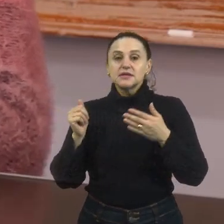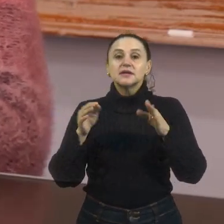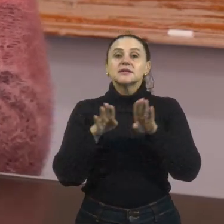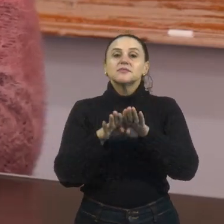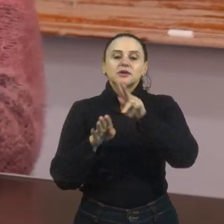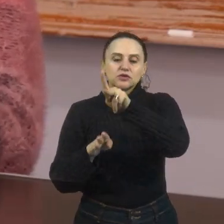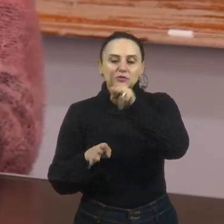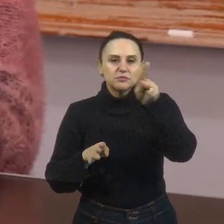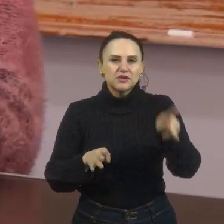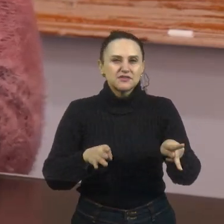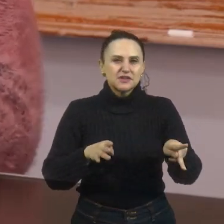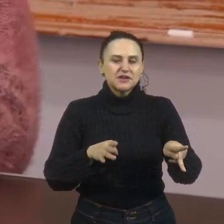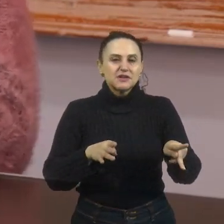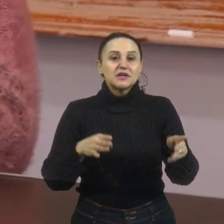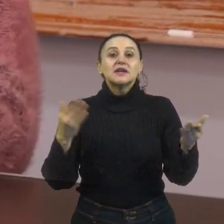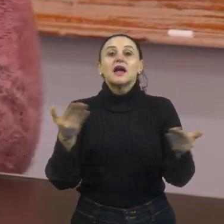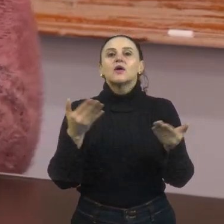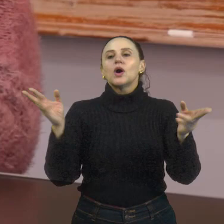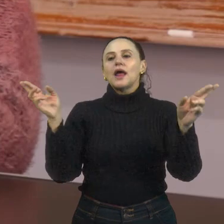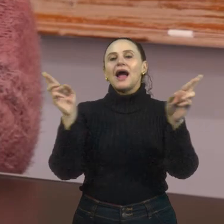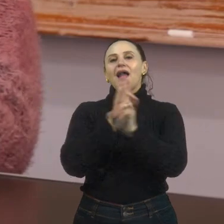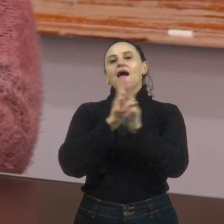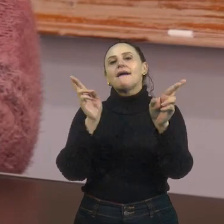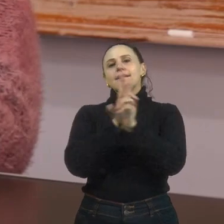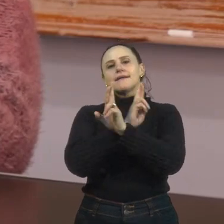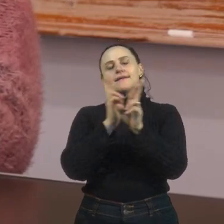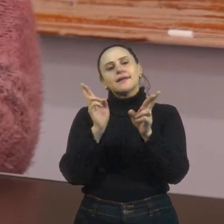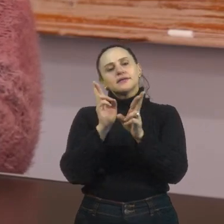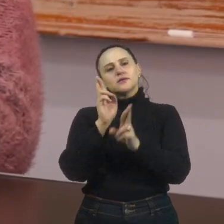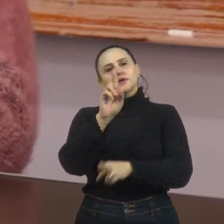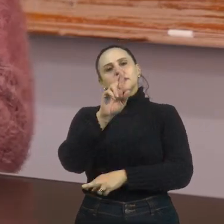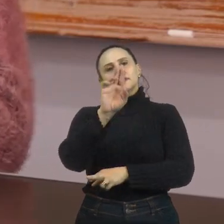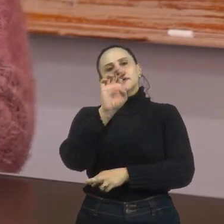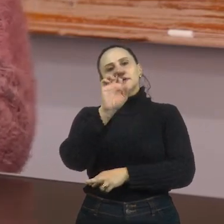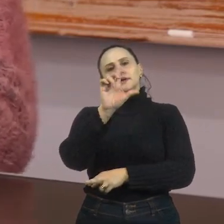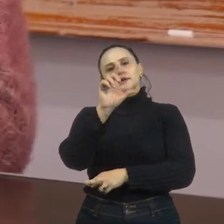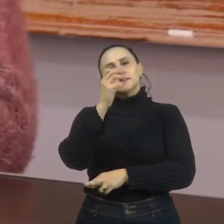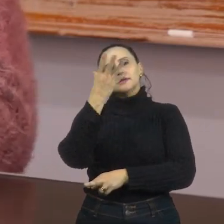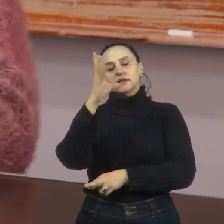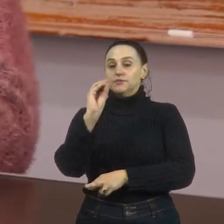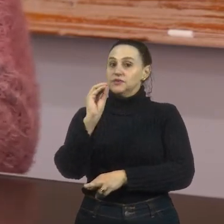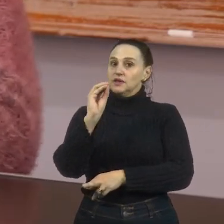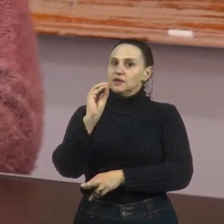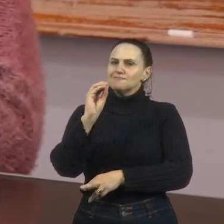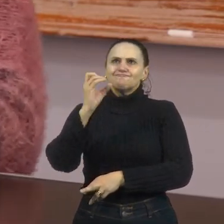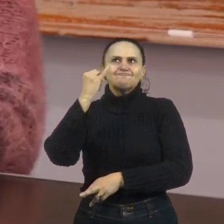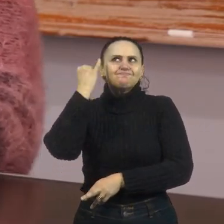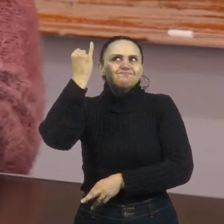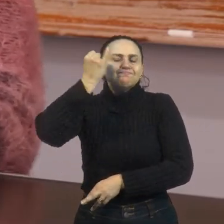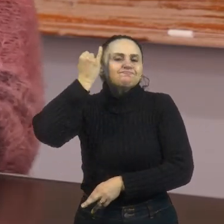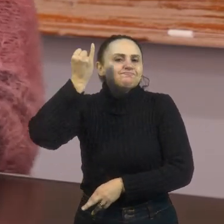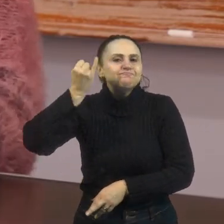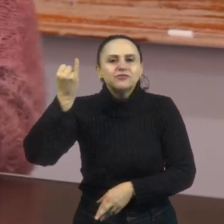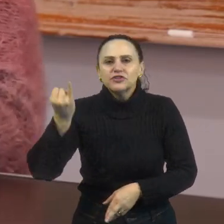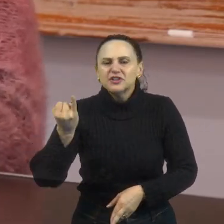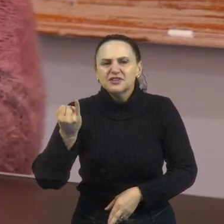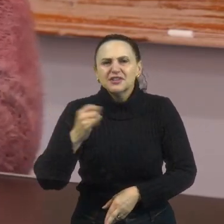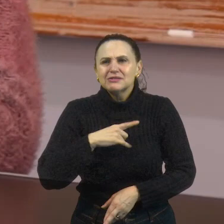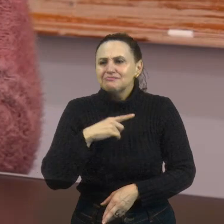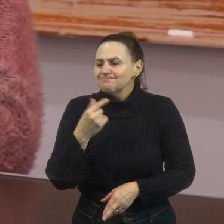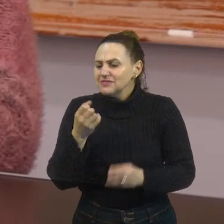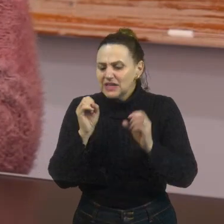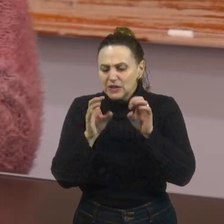quê? Que faltou? A relação, né? Que é essencial, né, gente? Não se dá, não existe educação infantil,